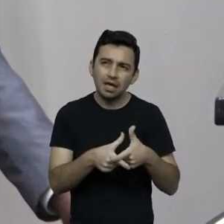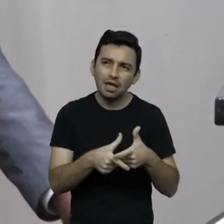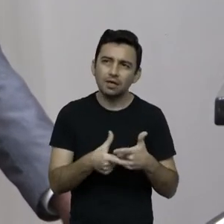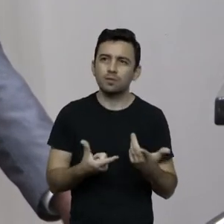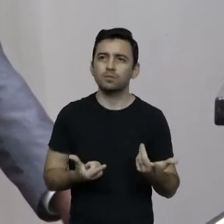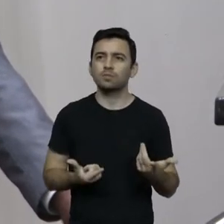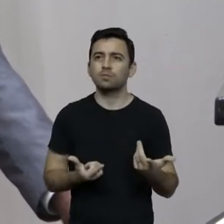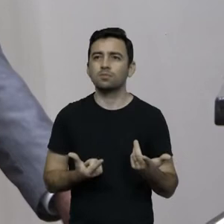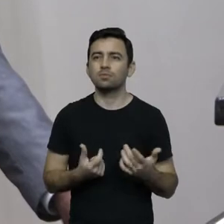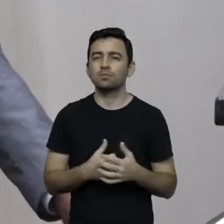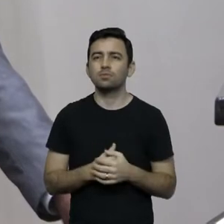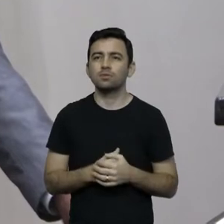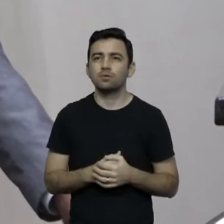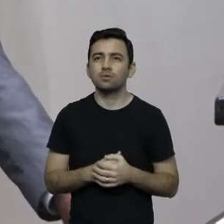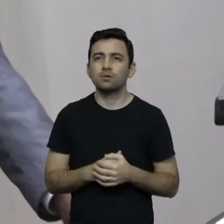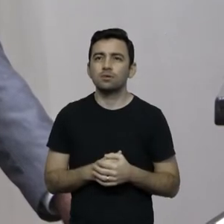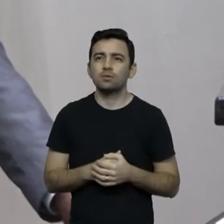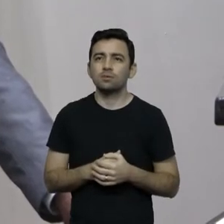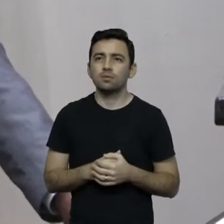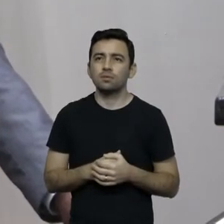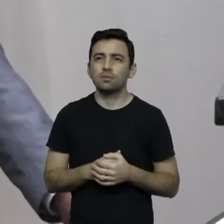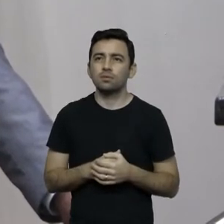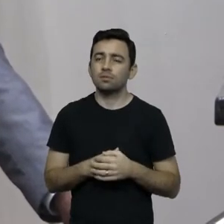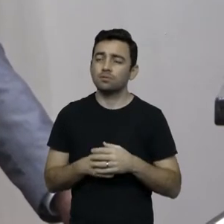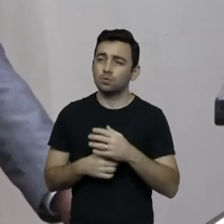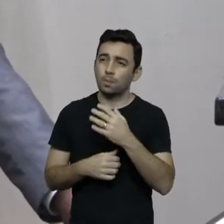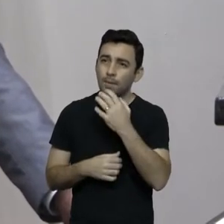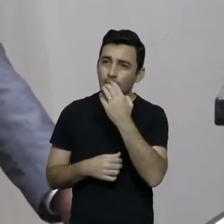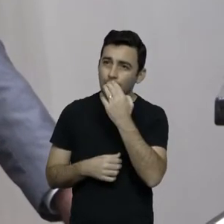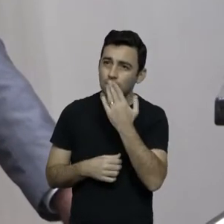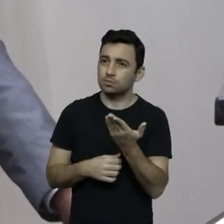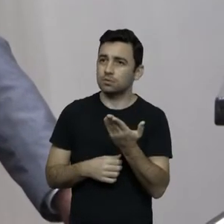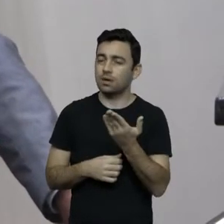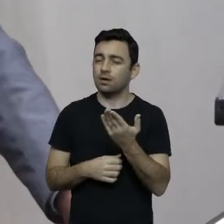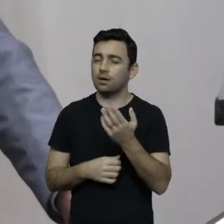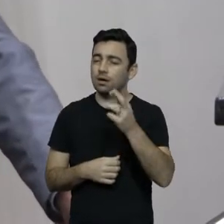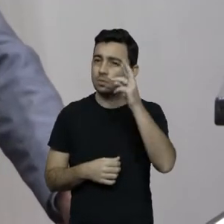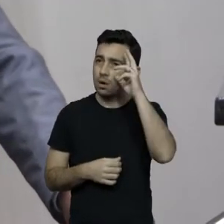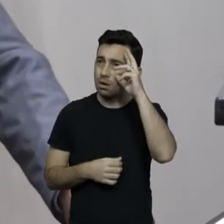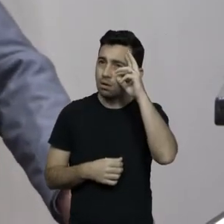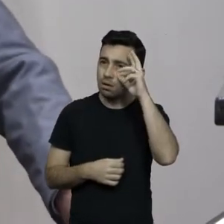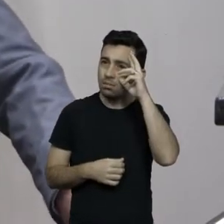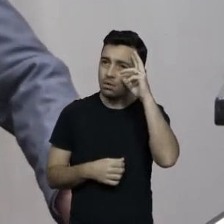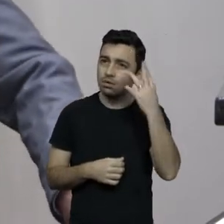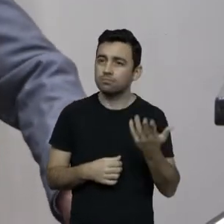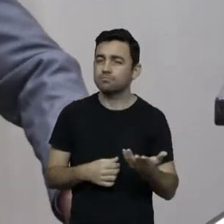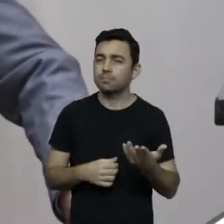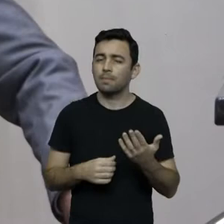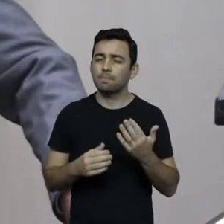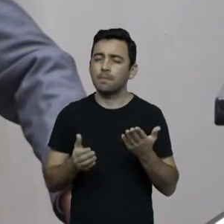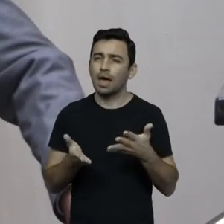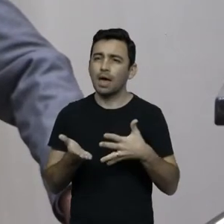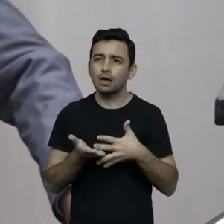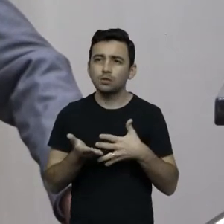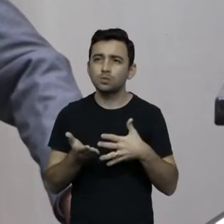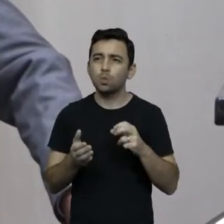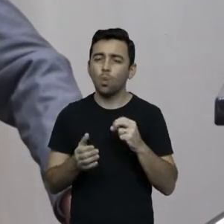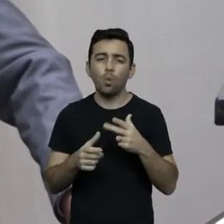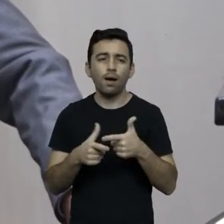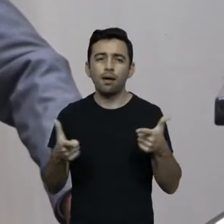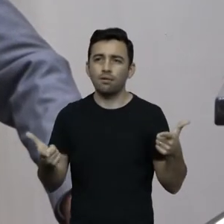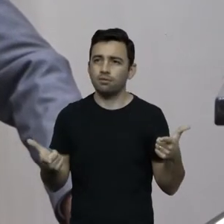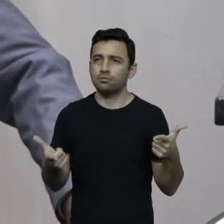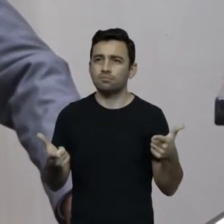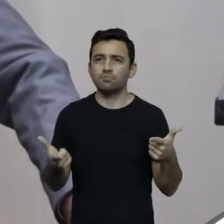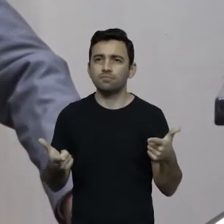deputados eu peço Deputado alma seja ele médio seja ele Grande o